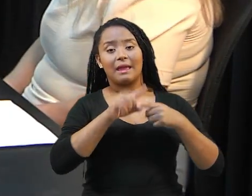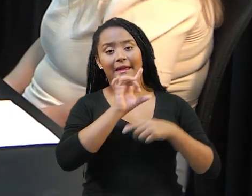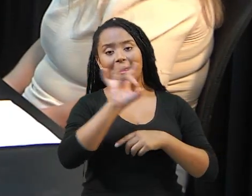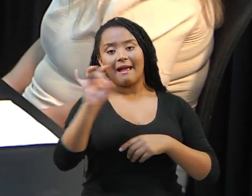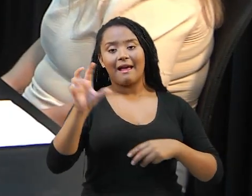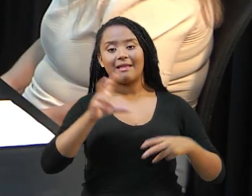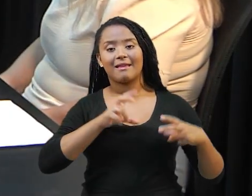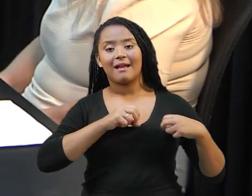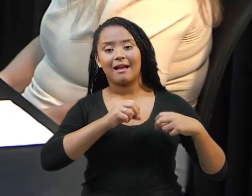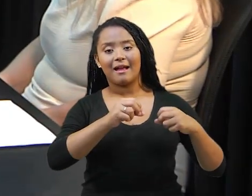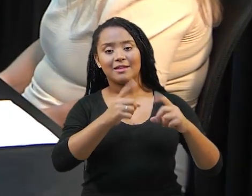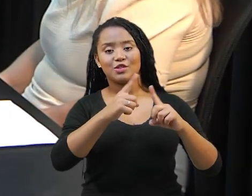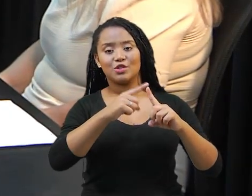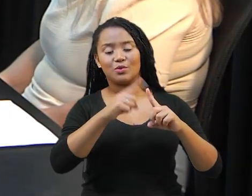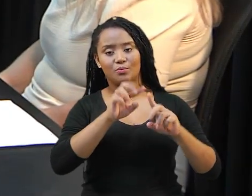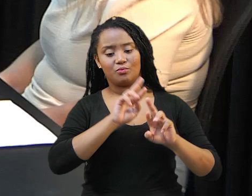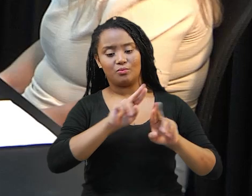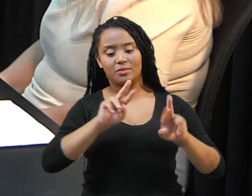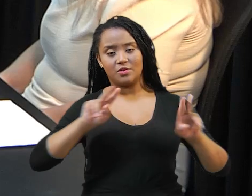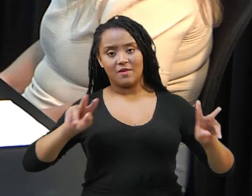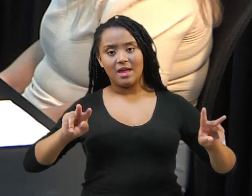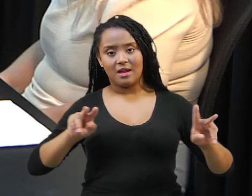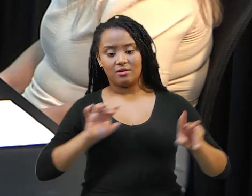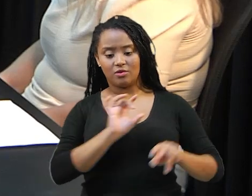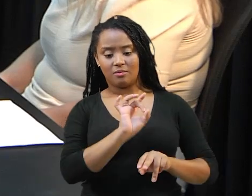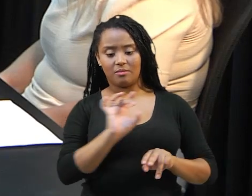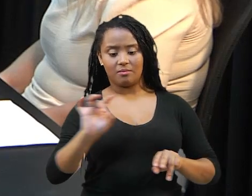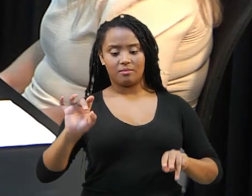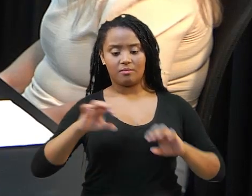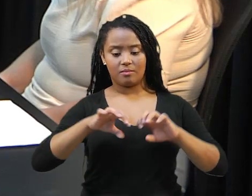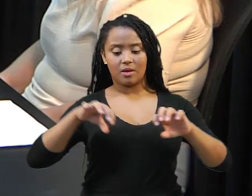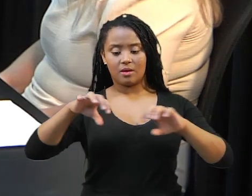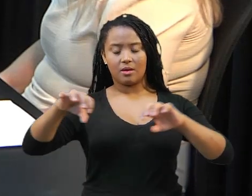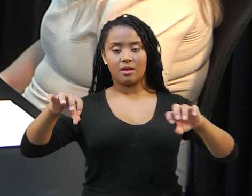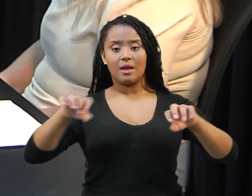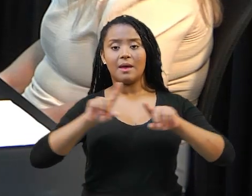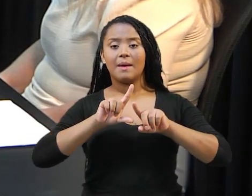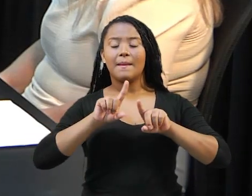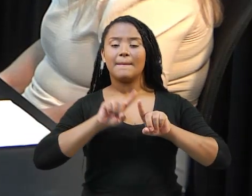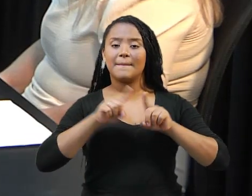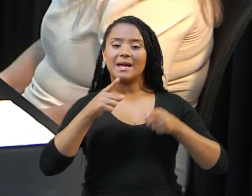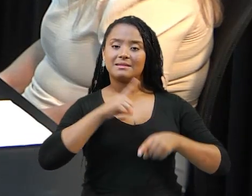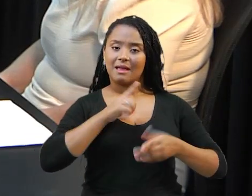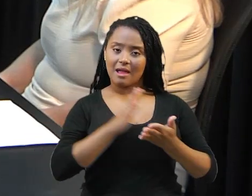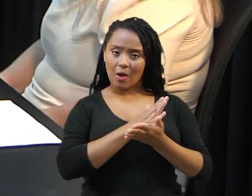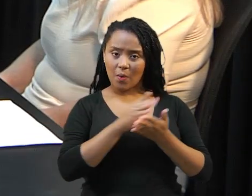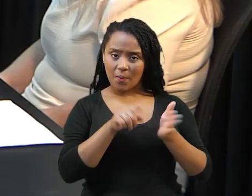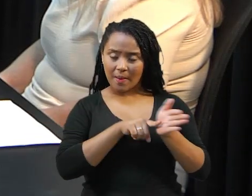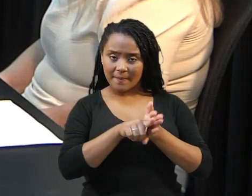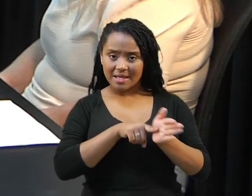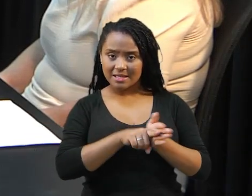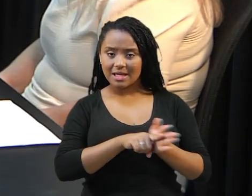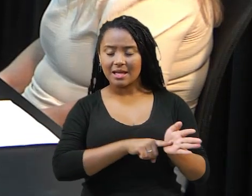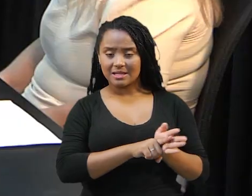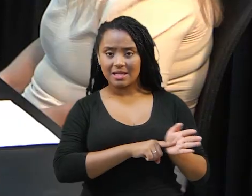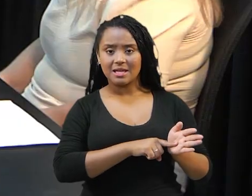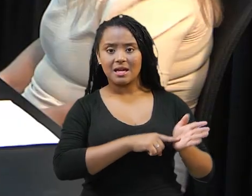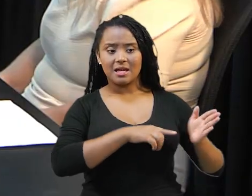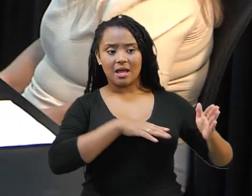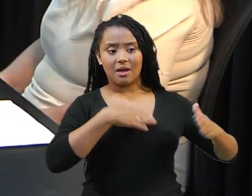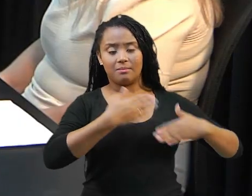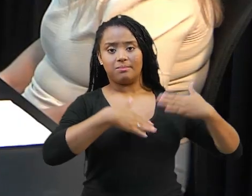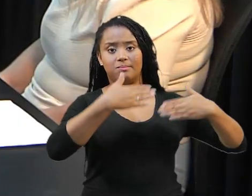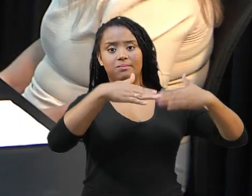acho que cada câncer é um câncer e eu acho que isso aí ficaria difícil. Mas há alguma coisa em estágio bastante adiantado que a gente pode ter